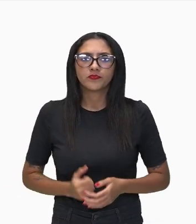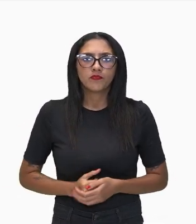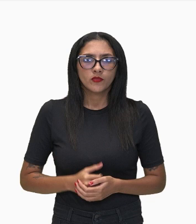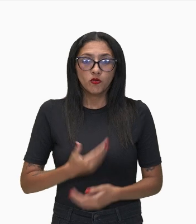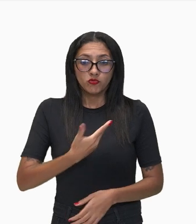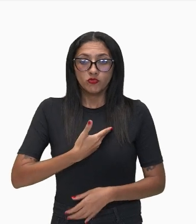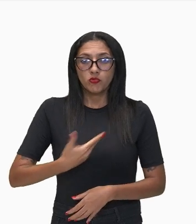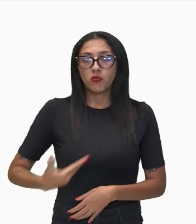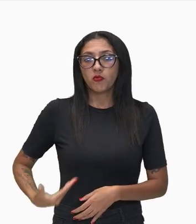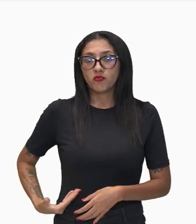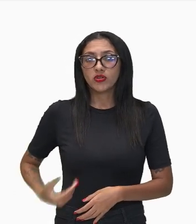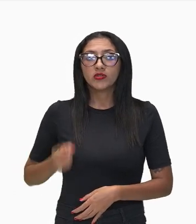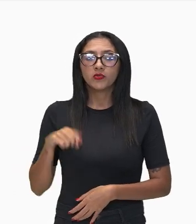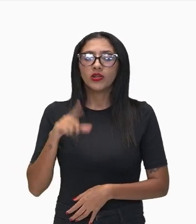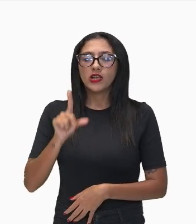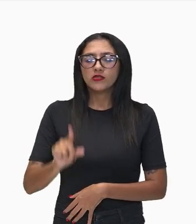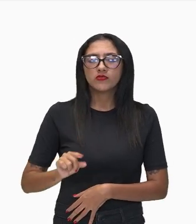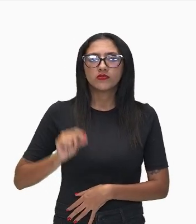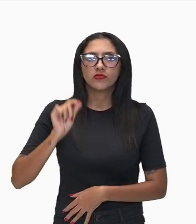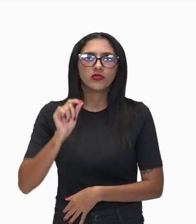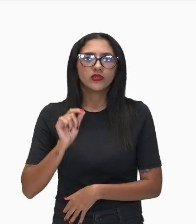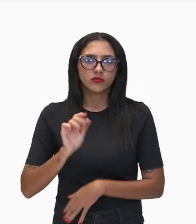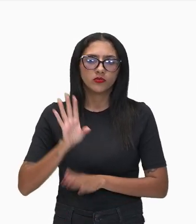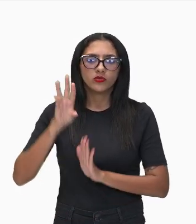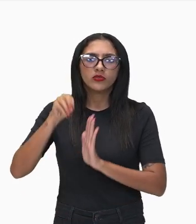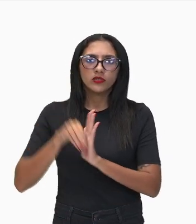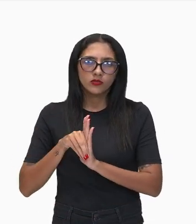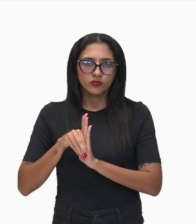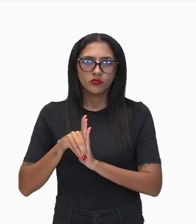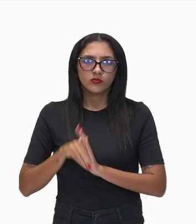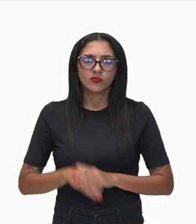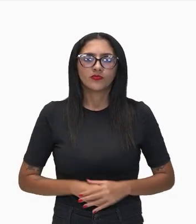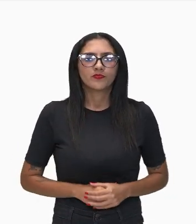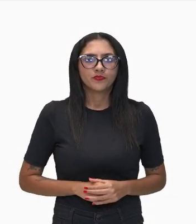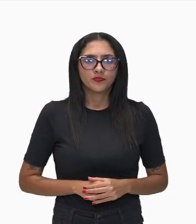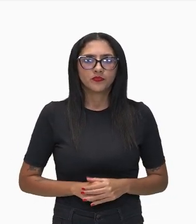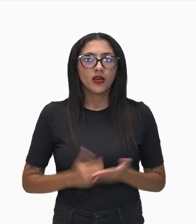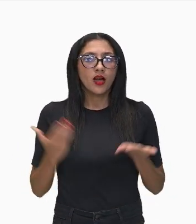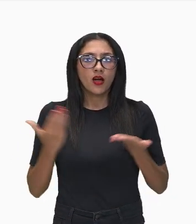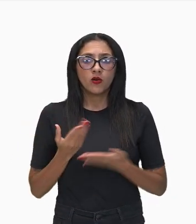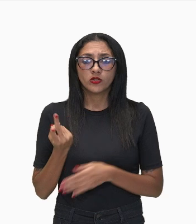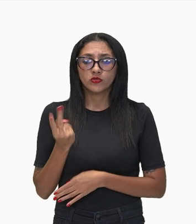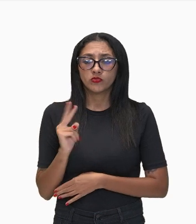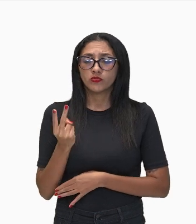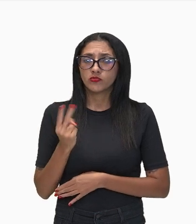escolhido pelos parlamentares. Então, aí são duas pessoas, né,